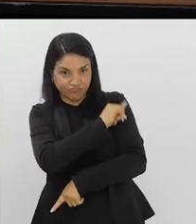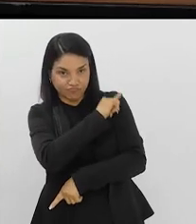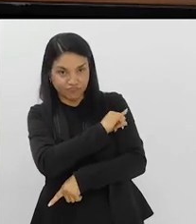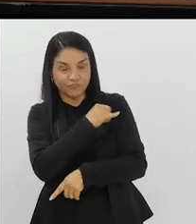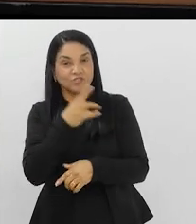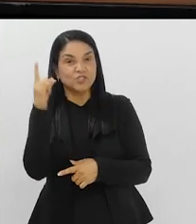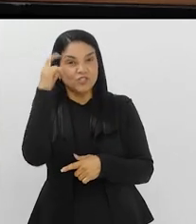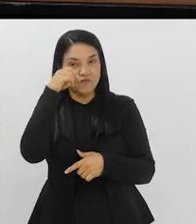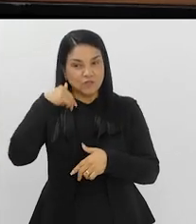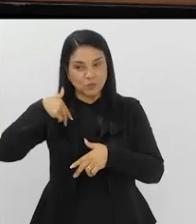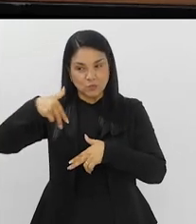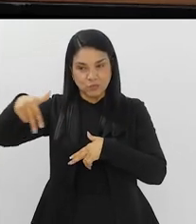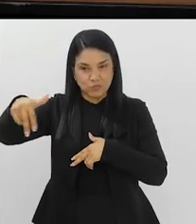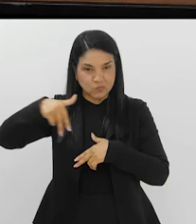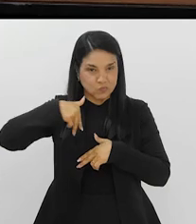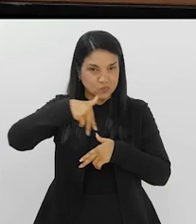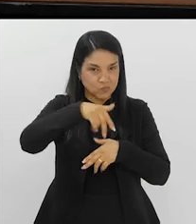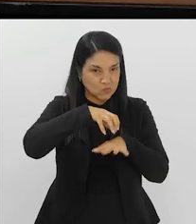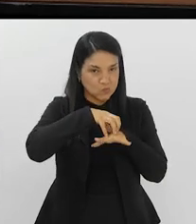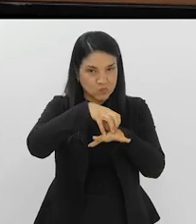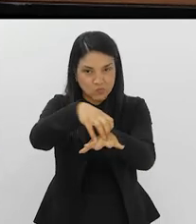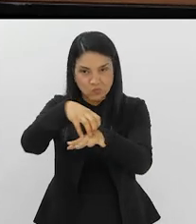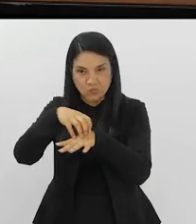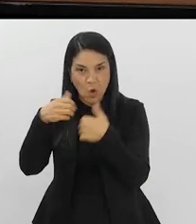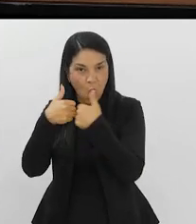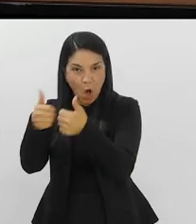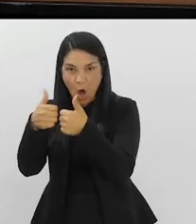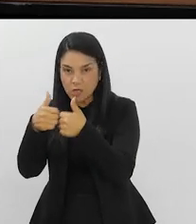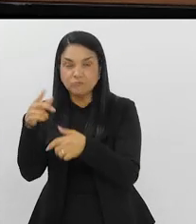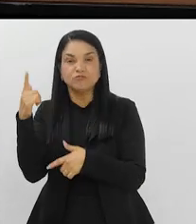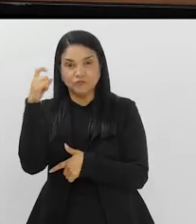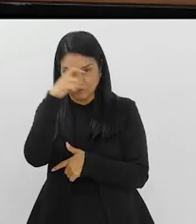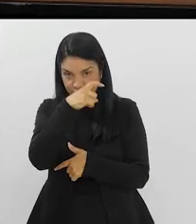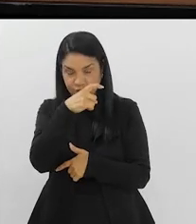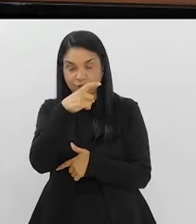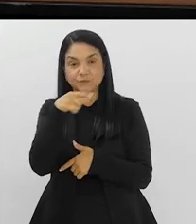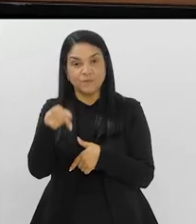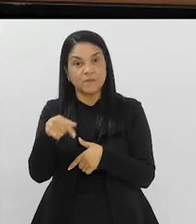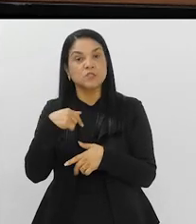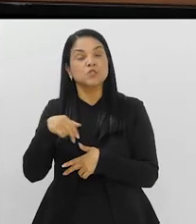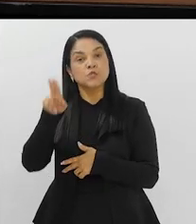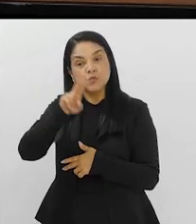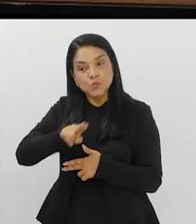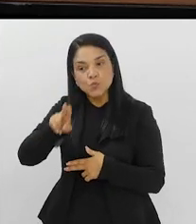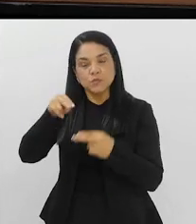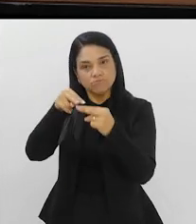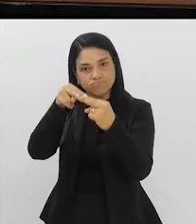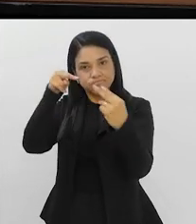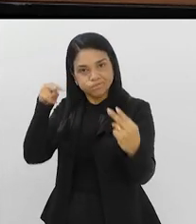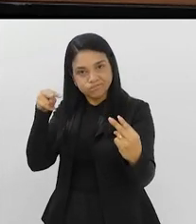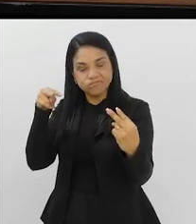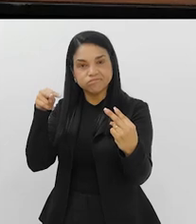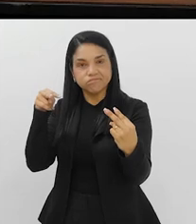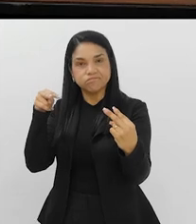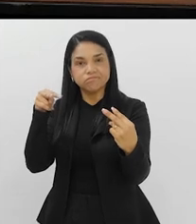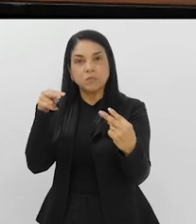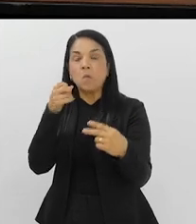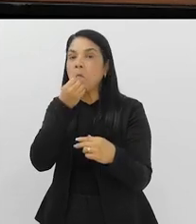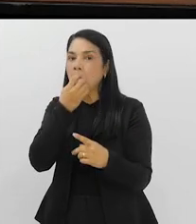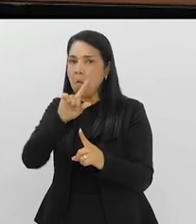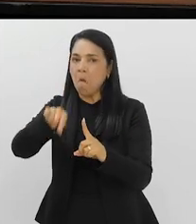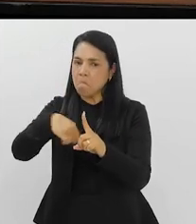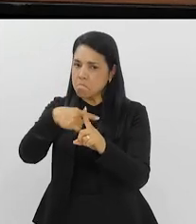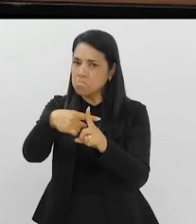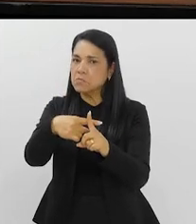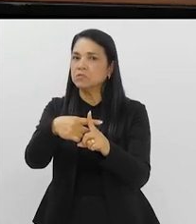cidade muito difícil de se deslocar, por vezes muito imprevisível para se deslocar, e a gente utiliza esse recurso cada vez